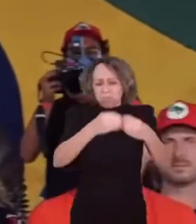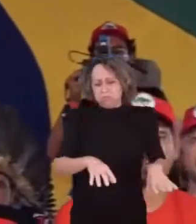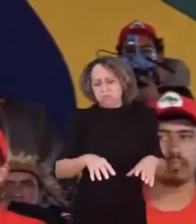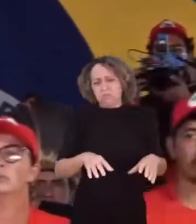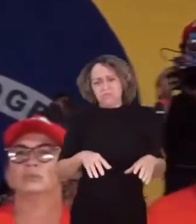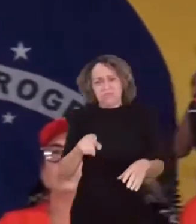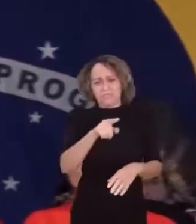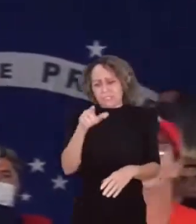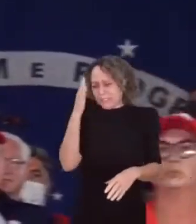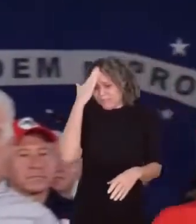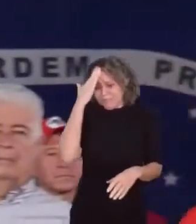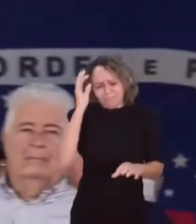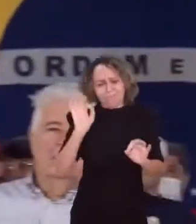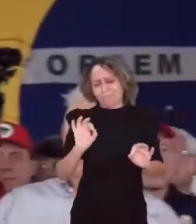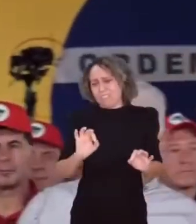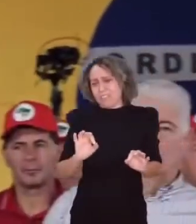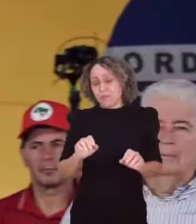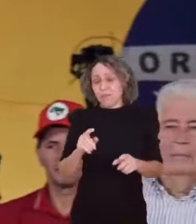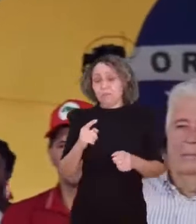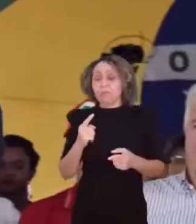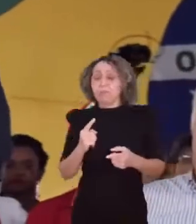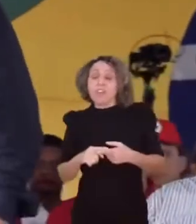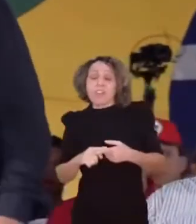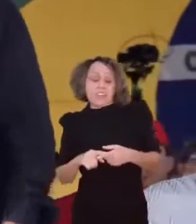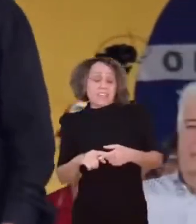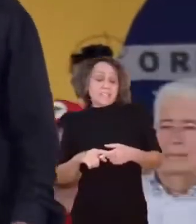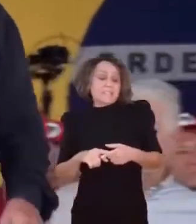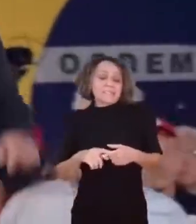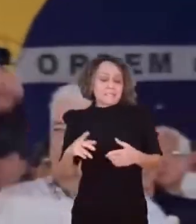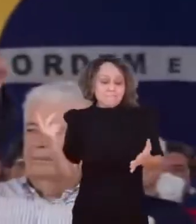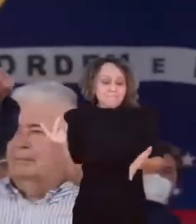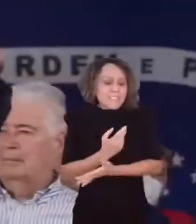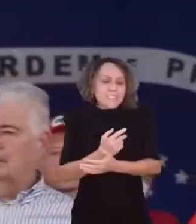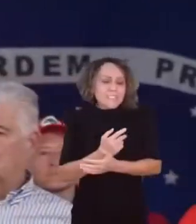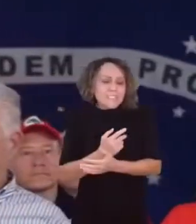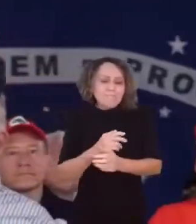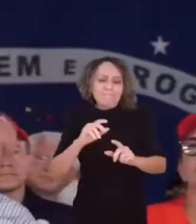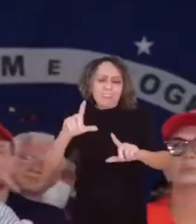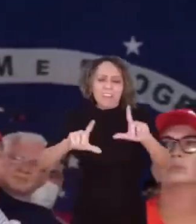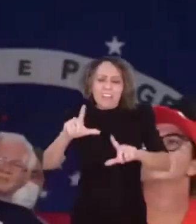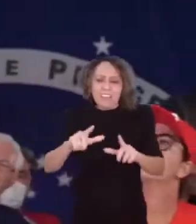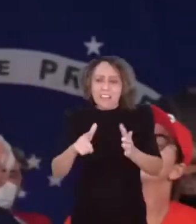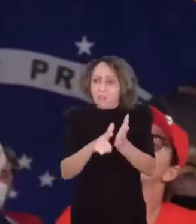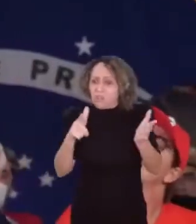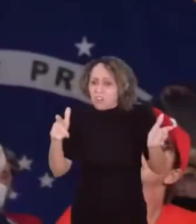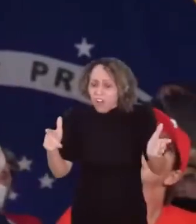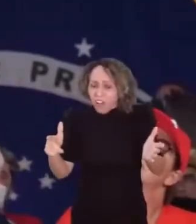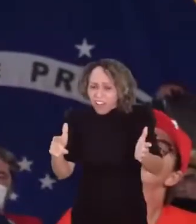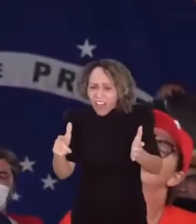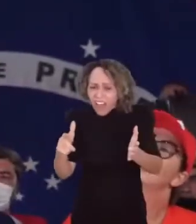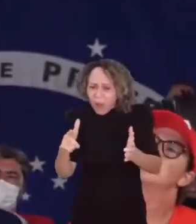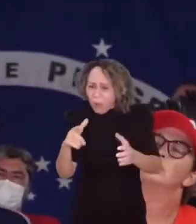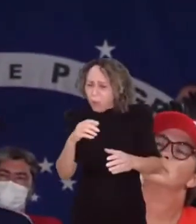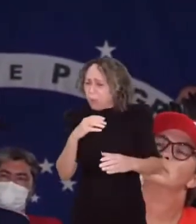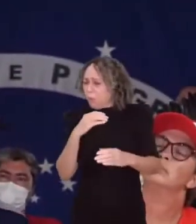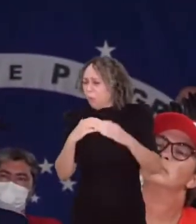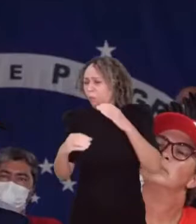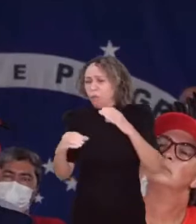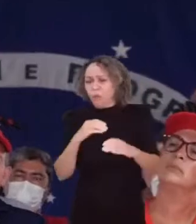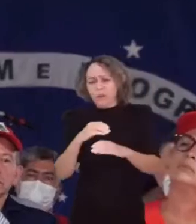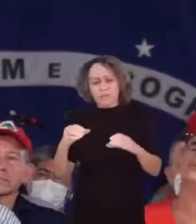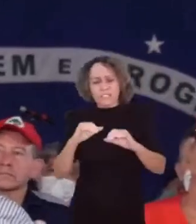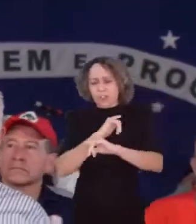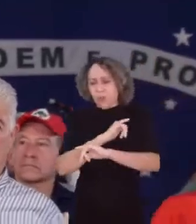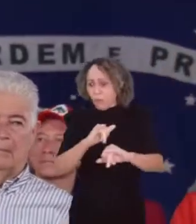imprensa não diz a verdade. A imprensa gosta de dar manchete quando a manchete é contra o Sem Terra, quando a manchete